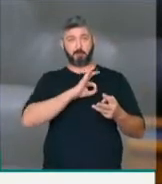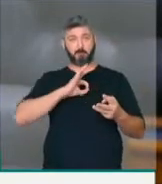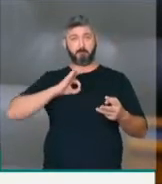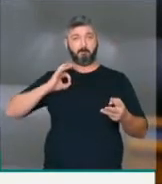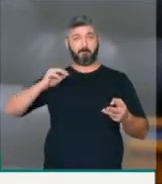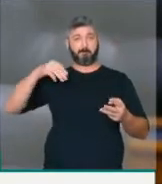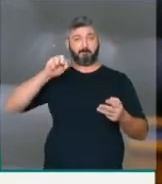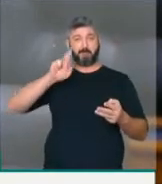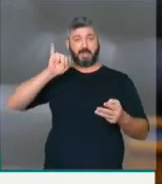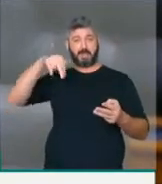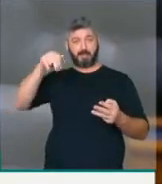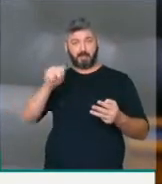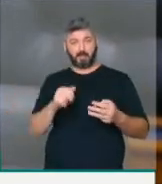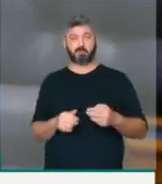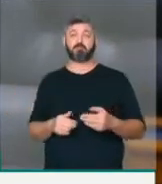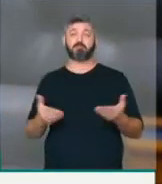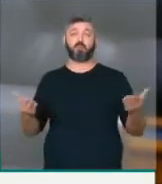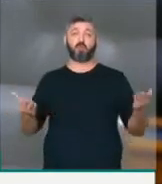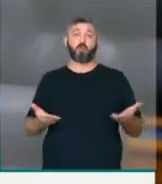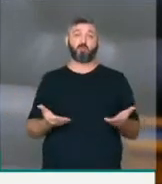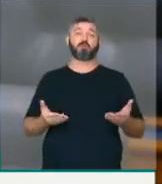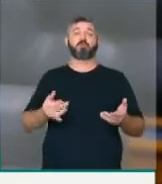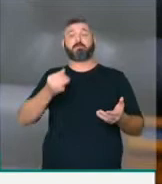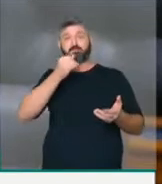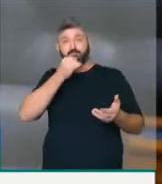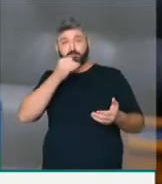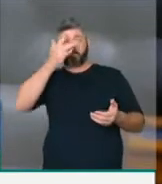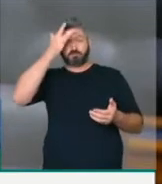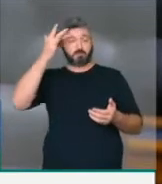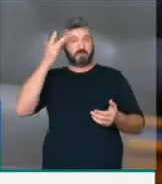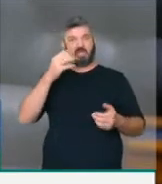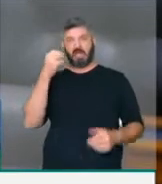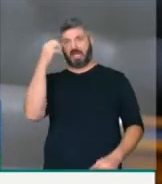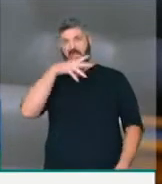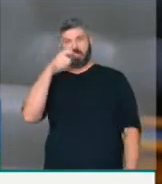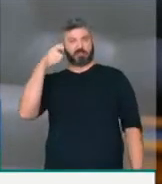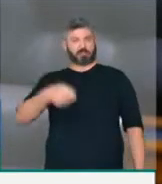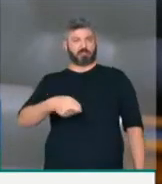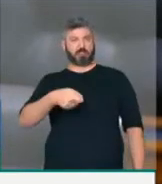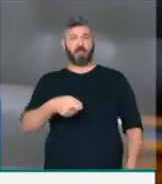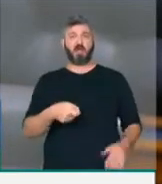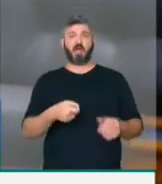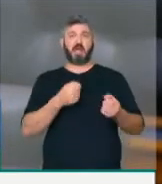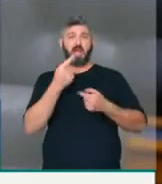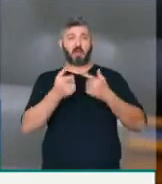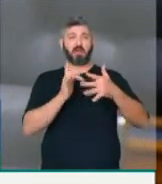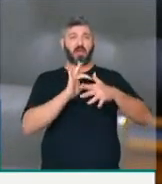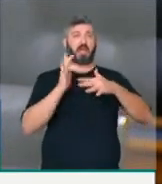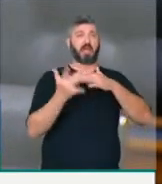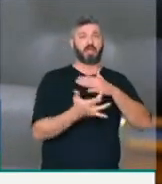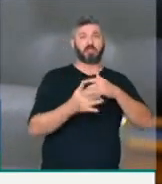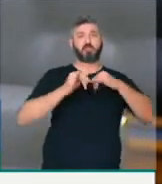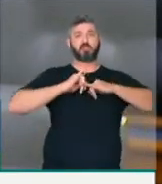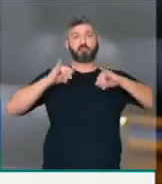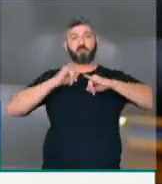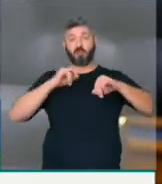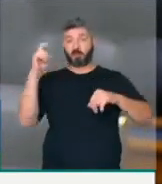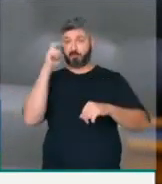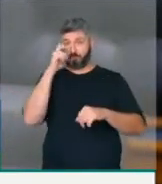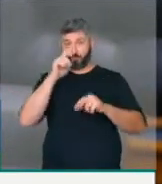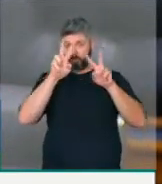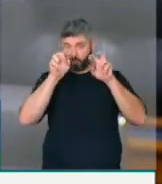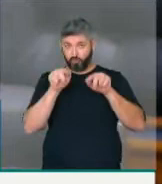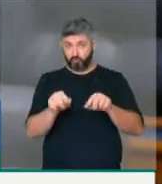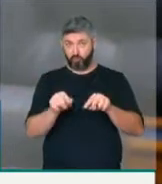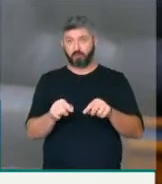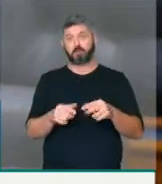hoje, acho que lamentavelmente, não é, aqueles que fazem discurso radical, e alguns até nas redes sociais, divulgando mentiras sobre esse